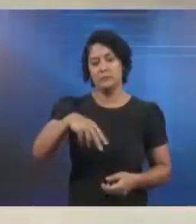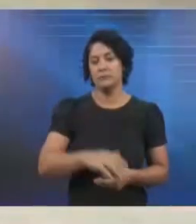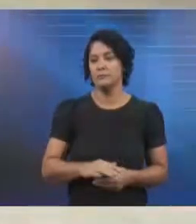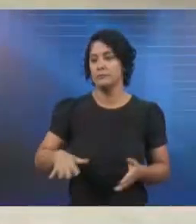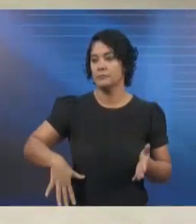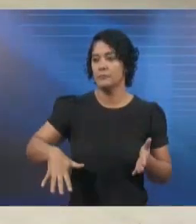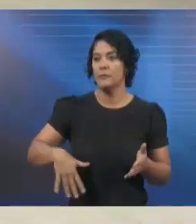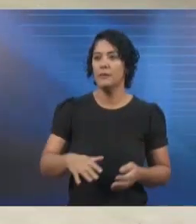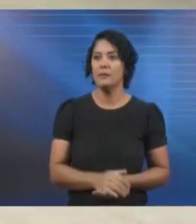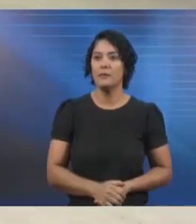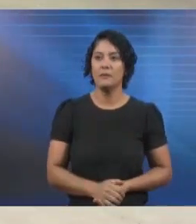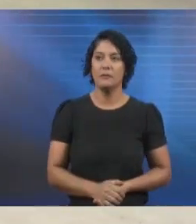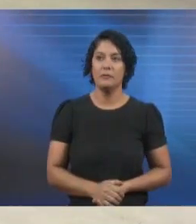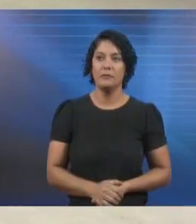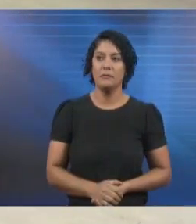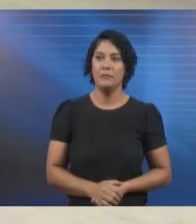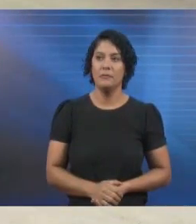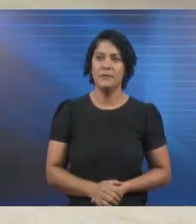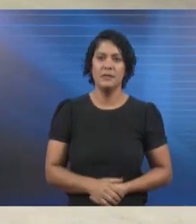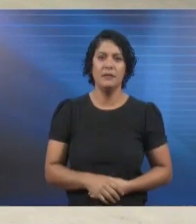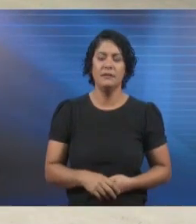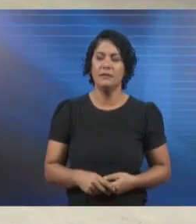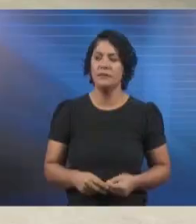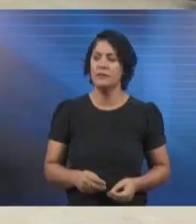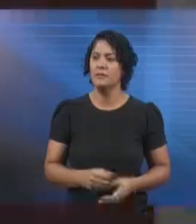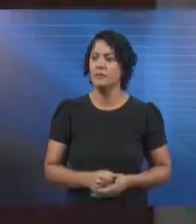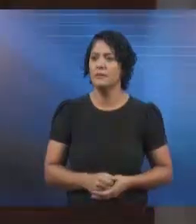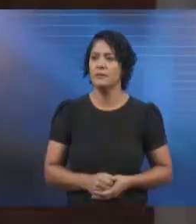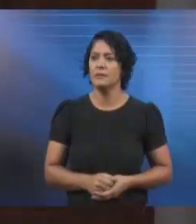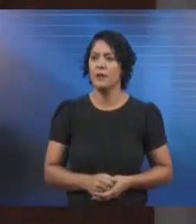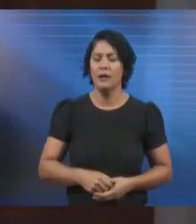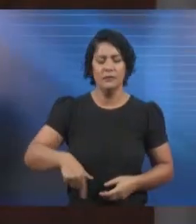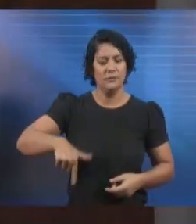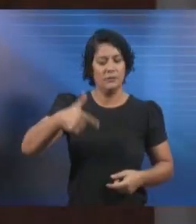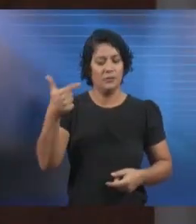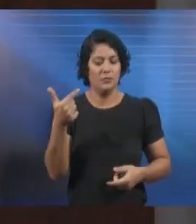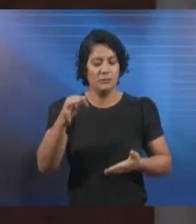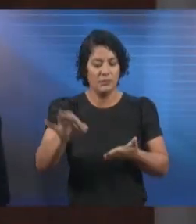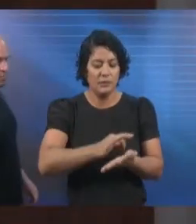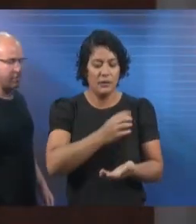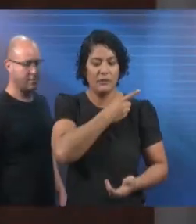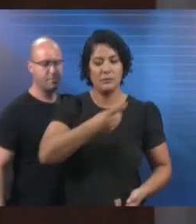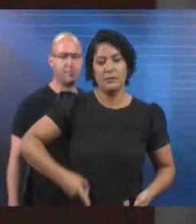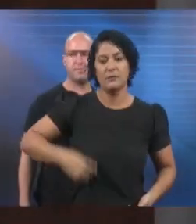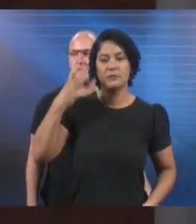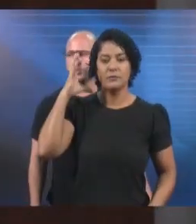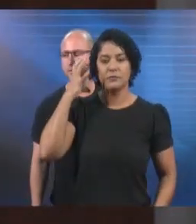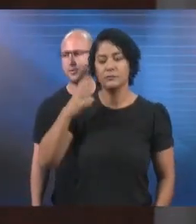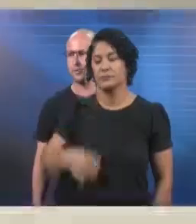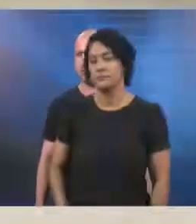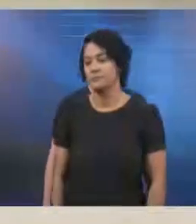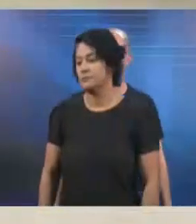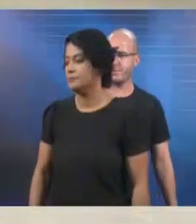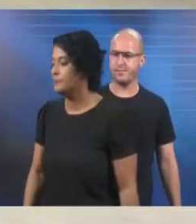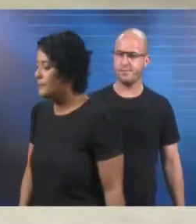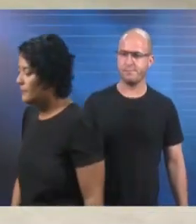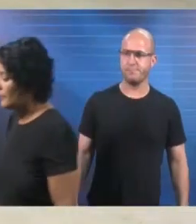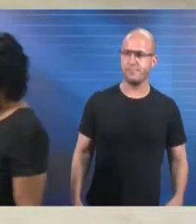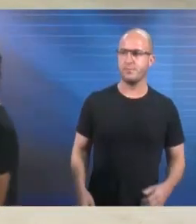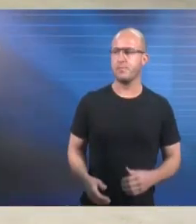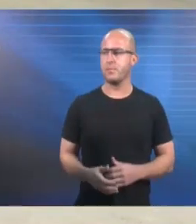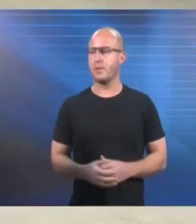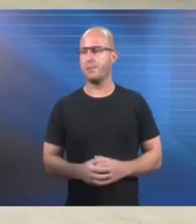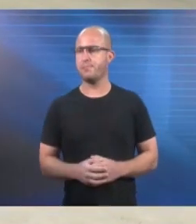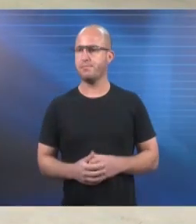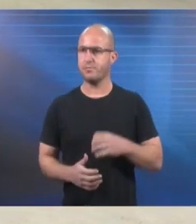parabeniza agradeço deputada adjuto passo a palavra ao segundo orador inscrito deputada Isolda Dantas Bom dia senhor